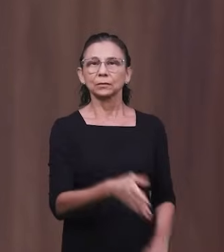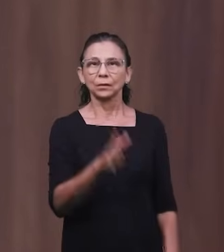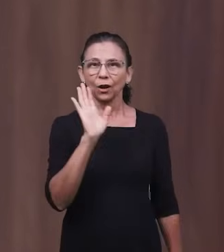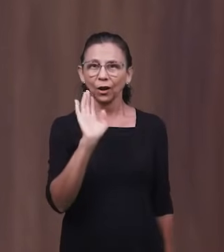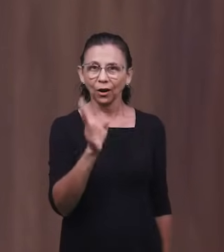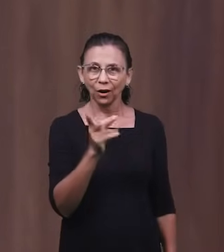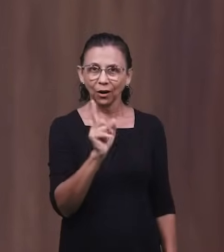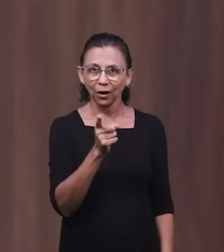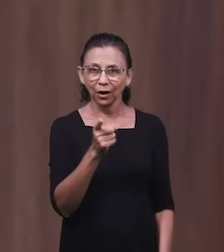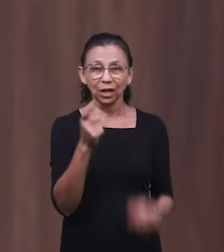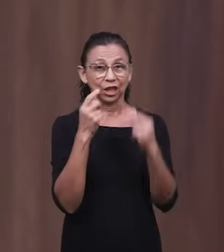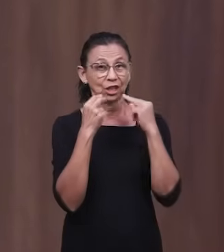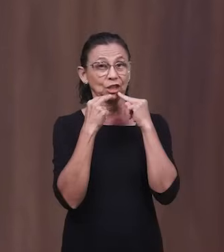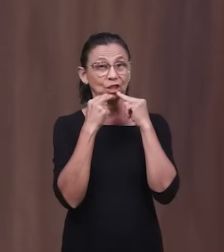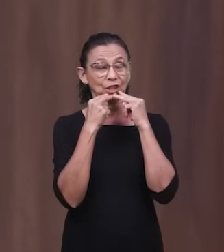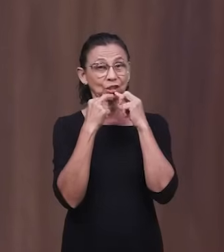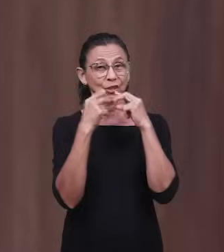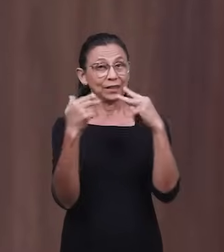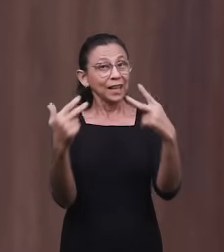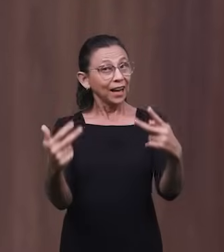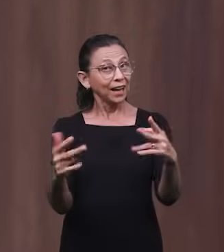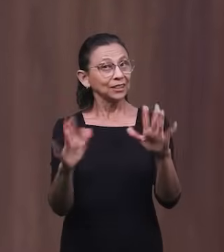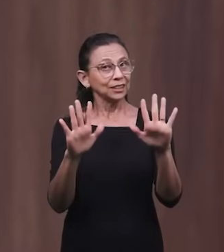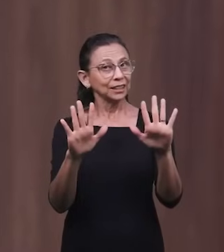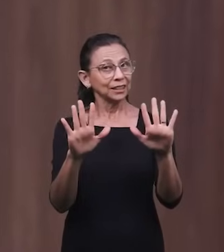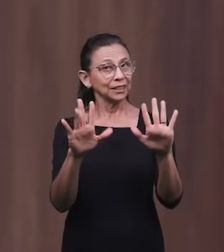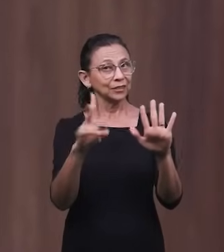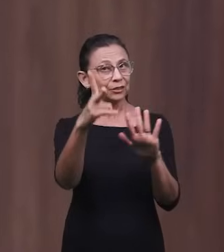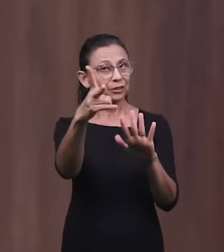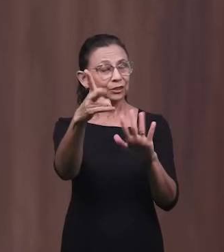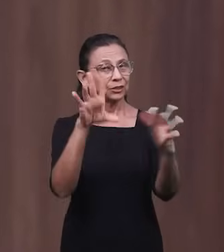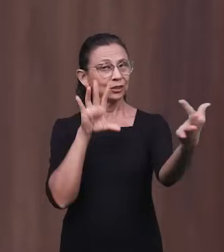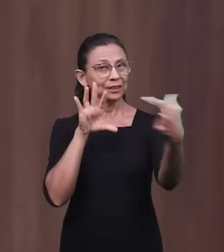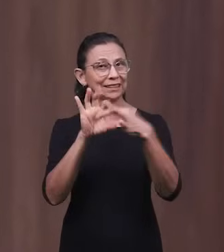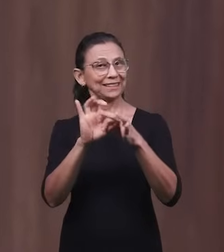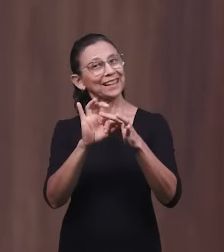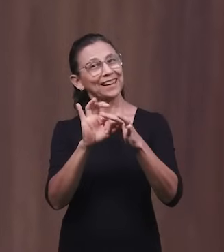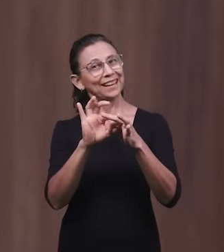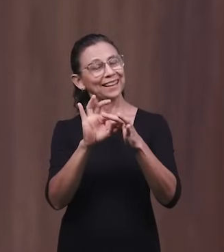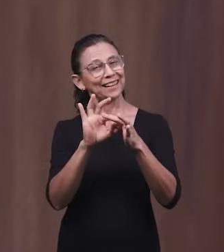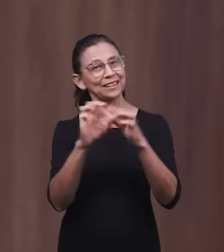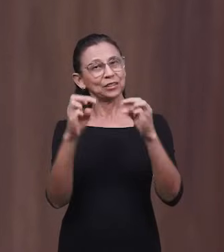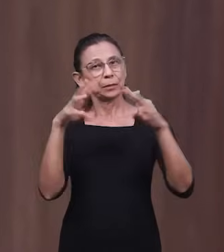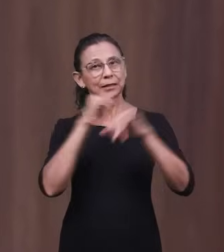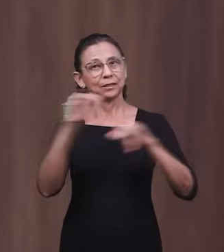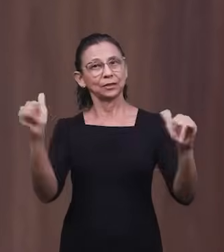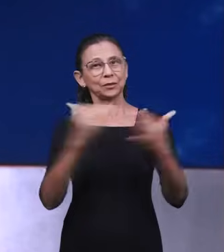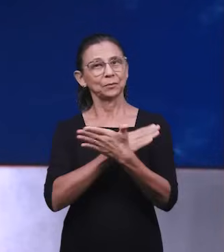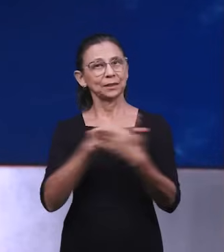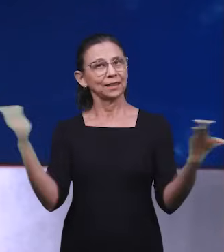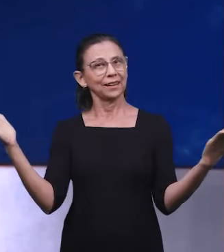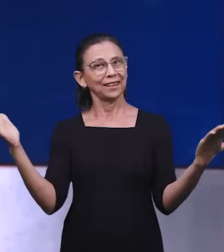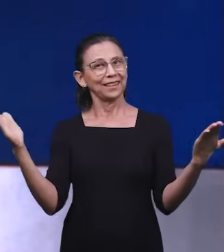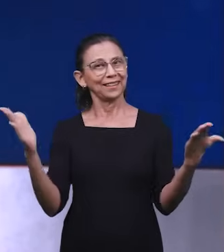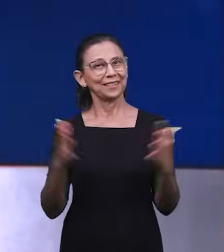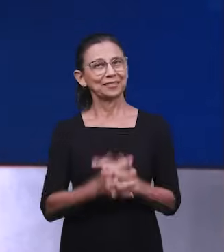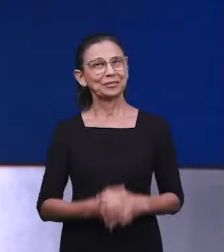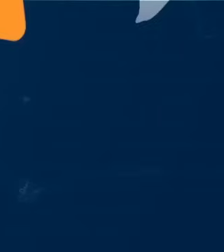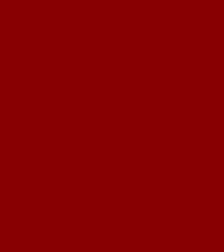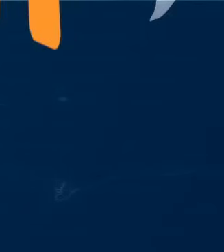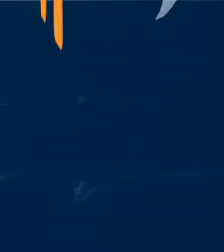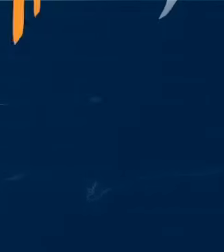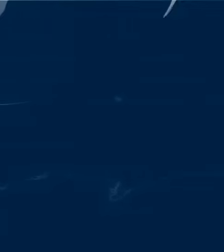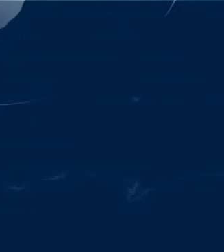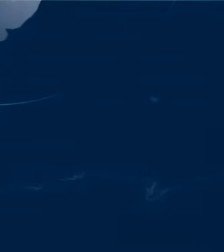exterior. E ó, tem novidade agora, agora tem novidade. Fica com a gente! A partir de agora, o Manaí News está entrando no